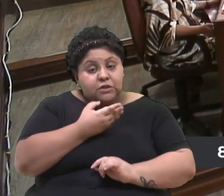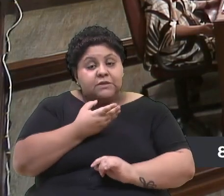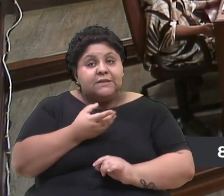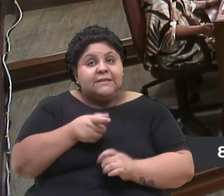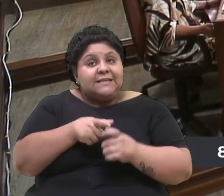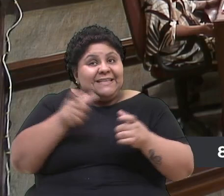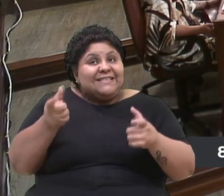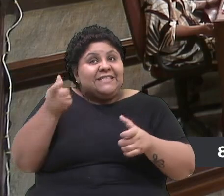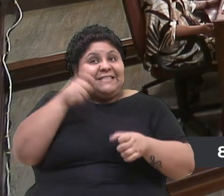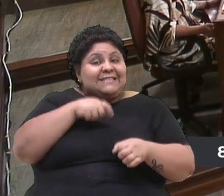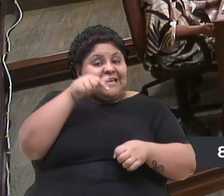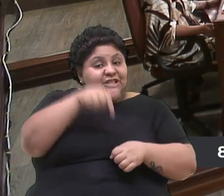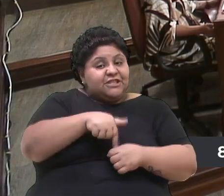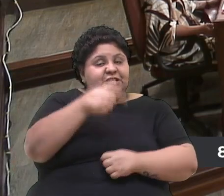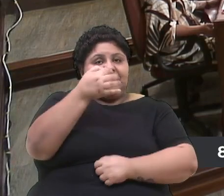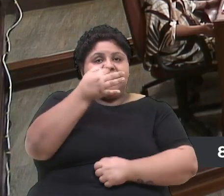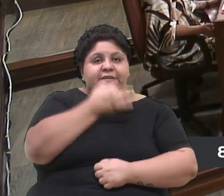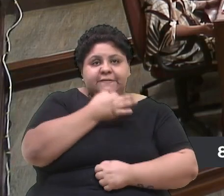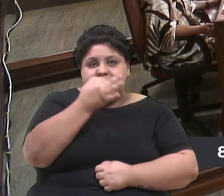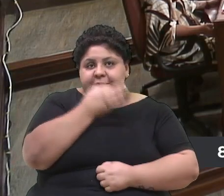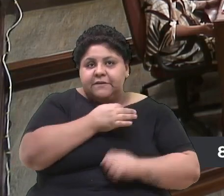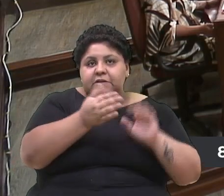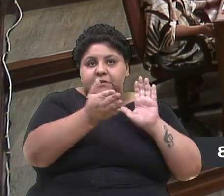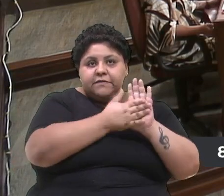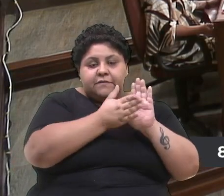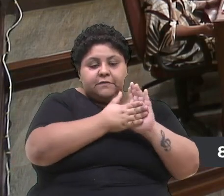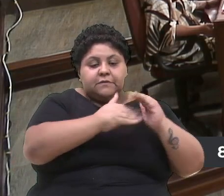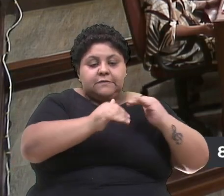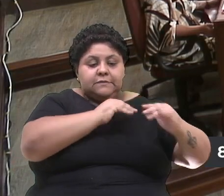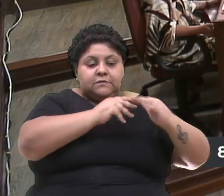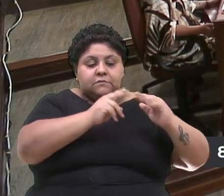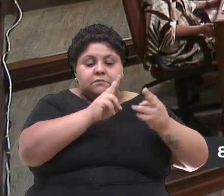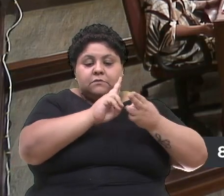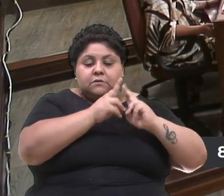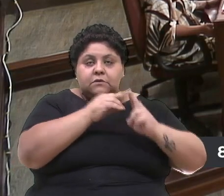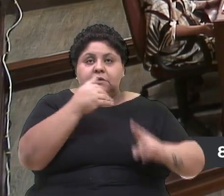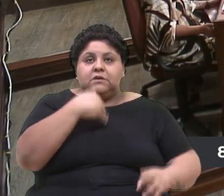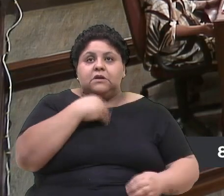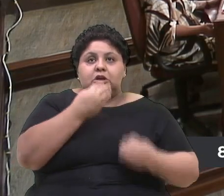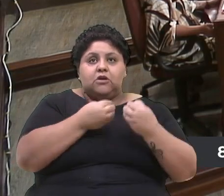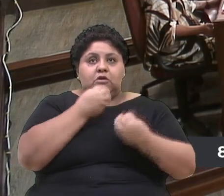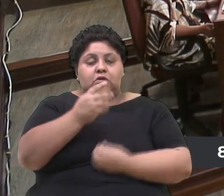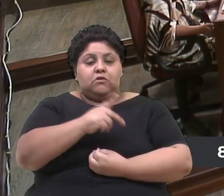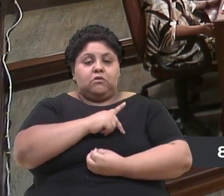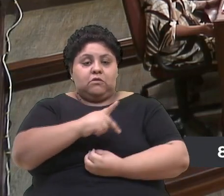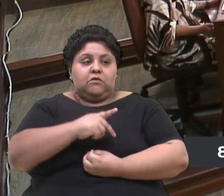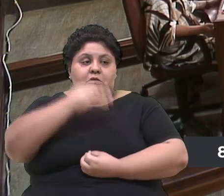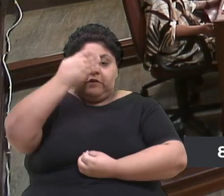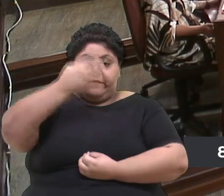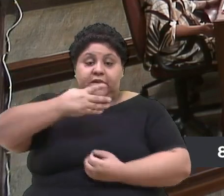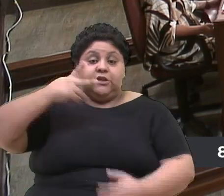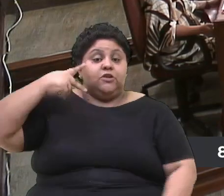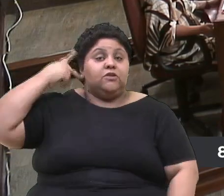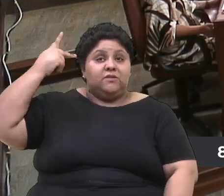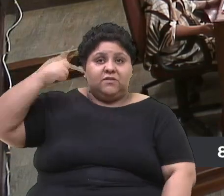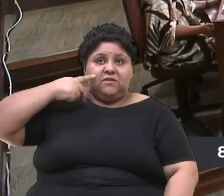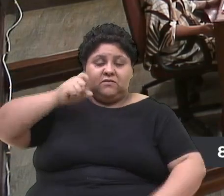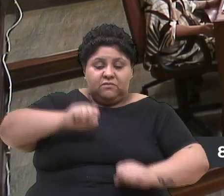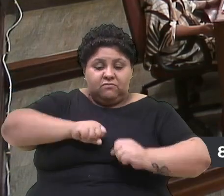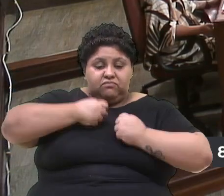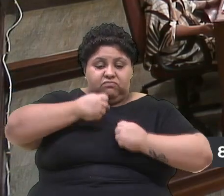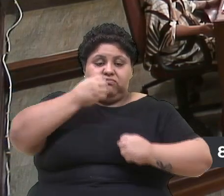Sul tem, né, de plano de mobilidade urbana, eu, como presidente da Frente Parlamentar em defesa da